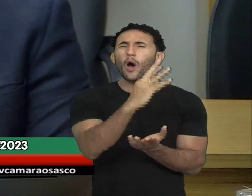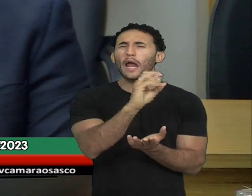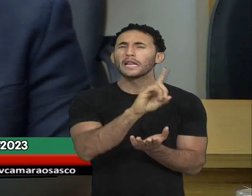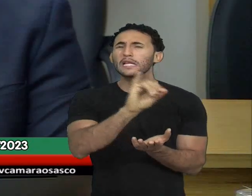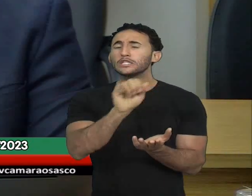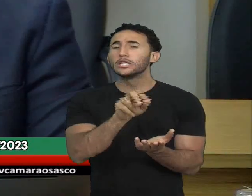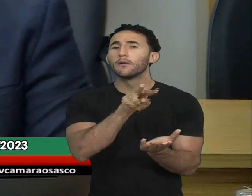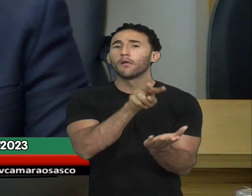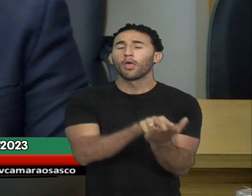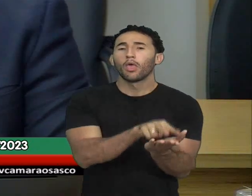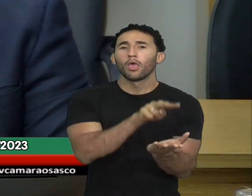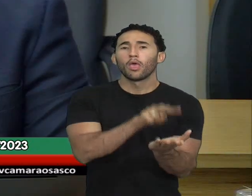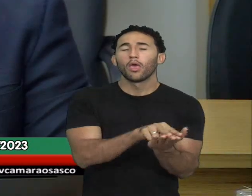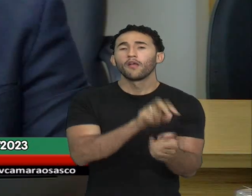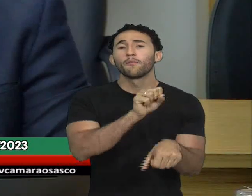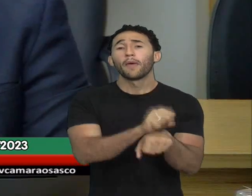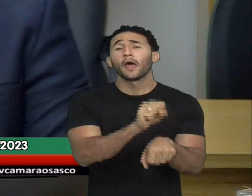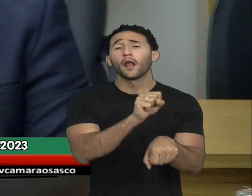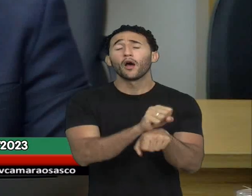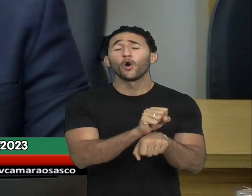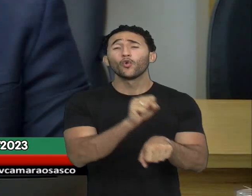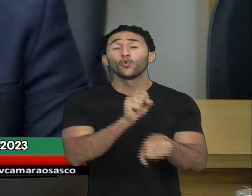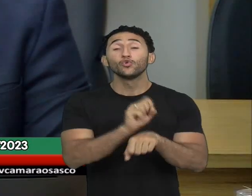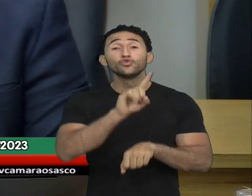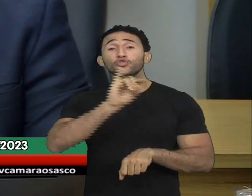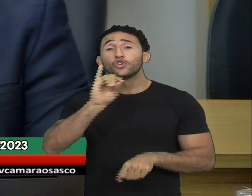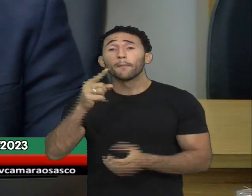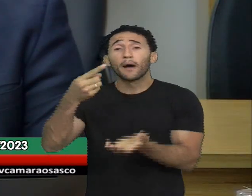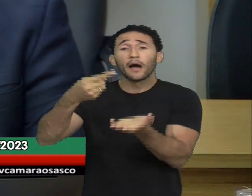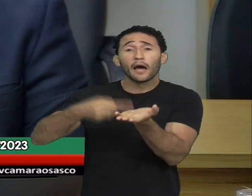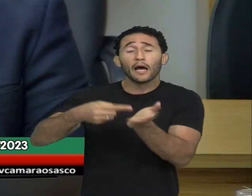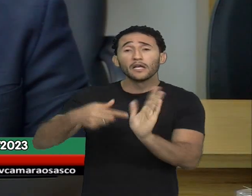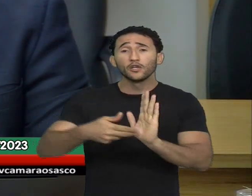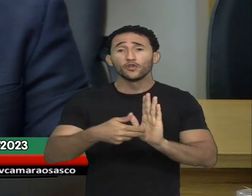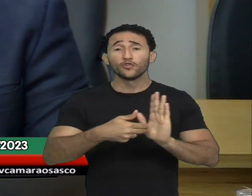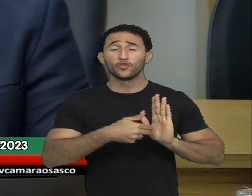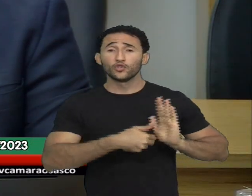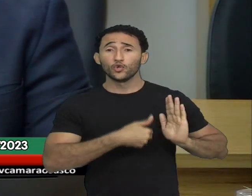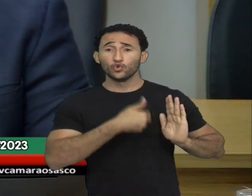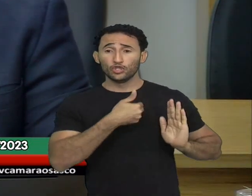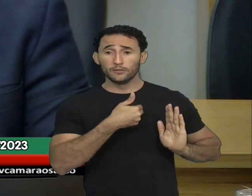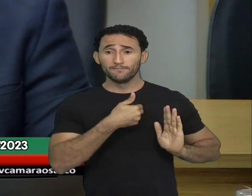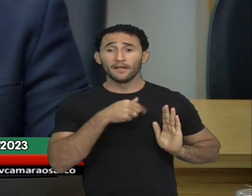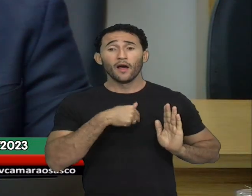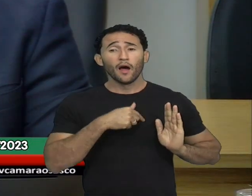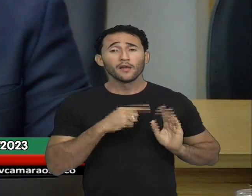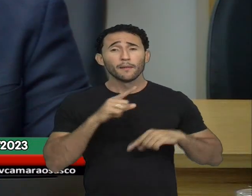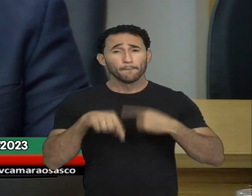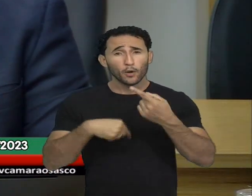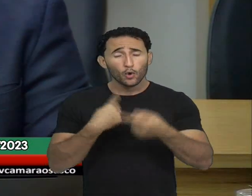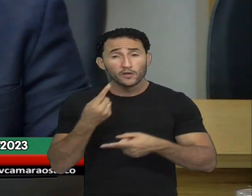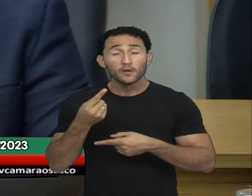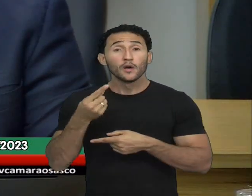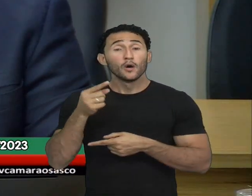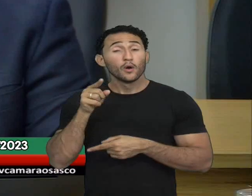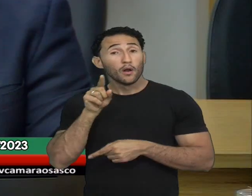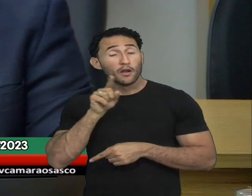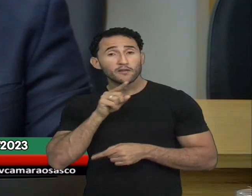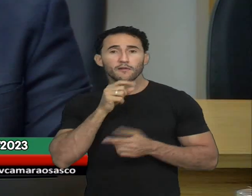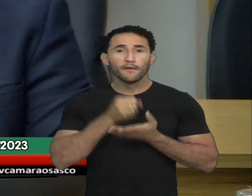poder fazer o cateterismo. E nesse cateterismo, eles eram encaminhados para um hospital do Estado. Nesse hospital do